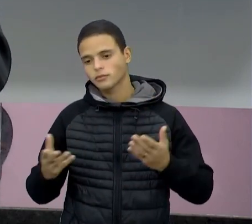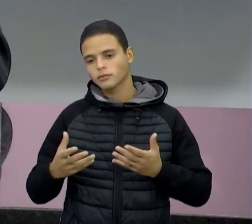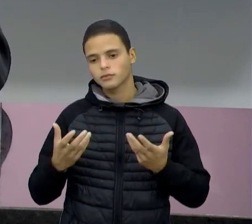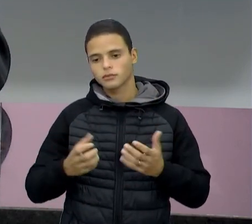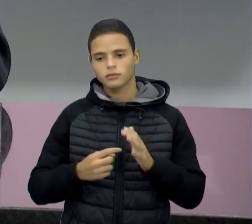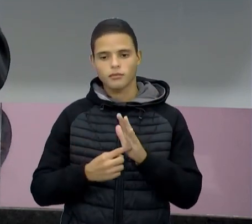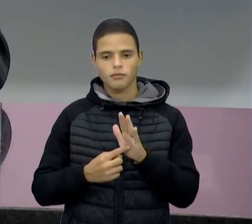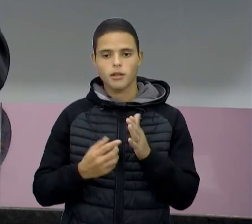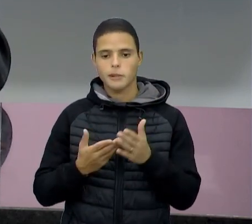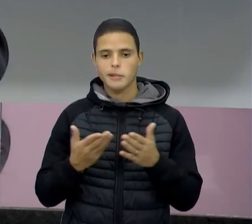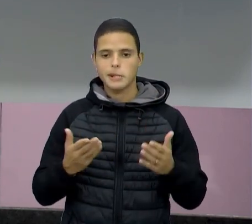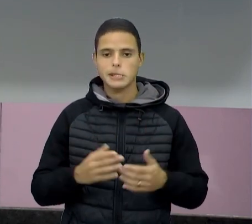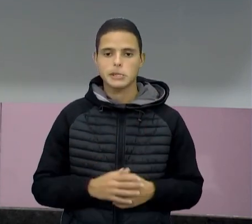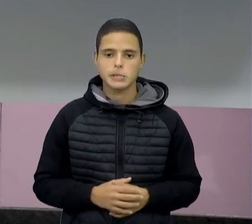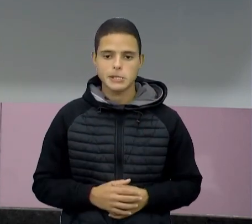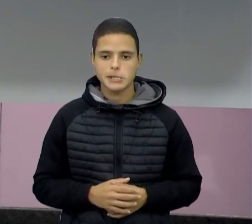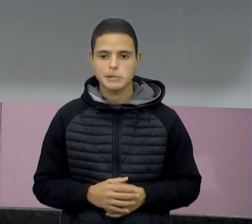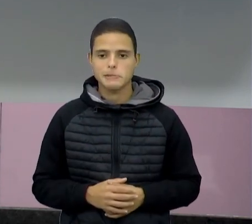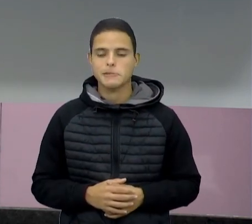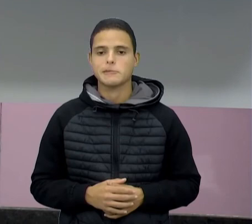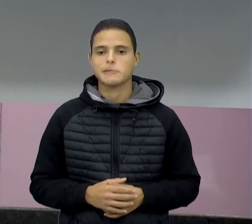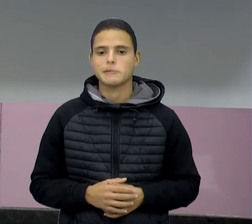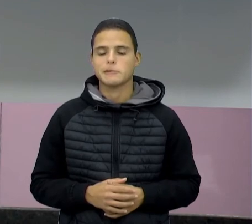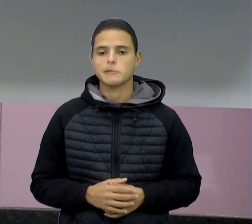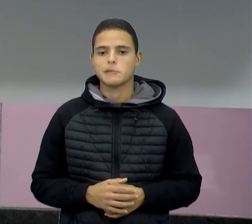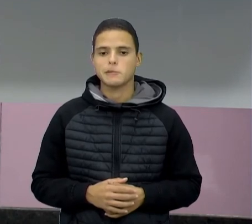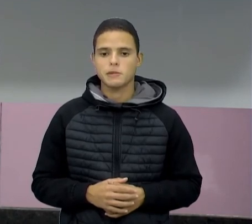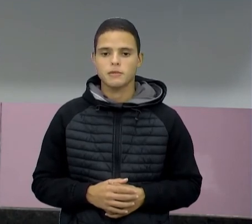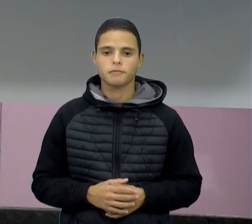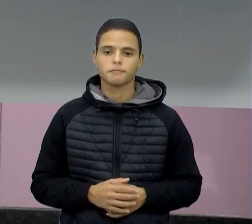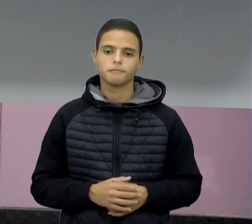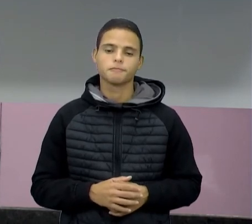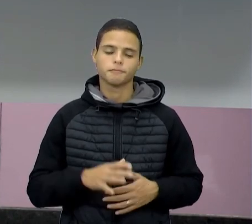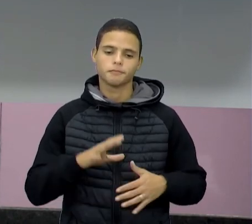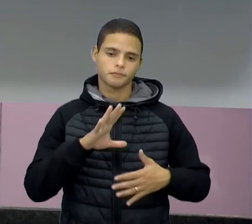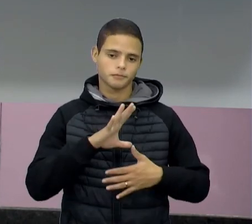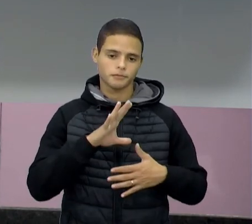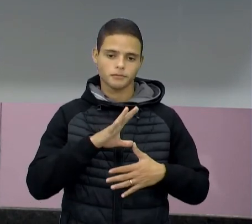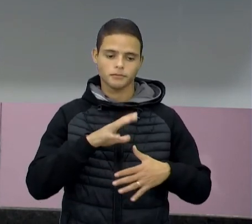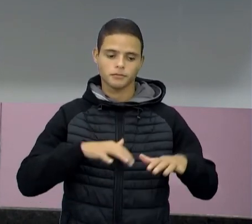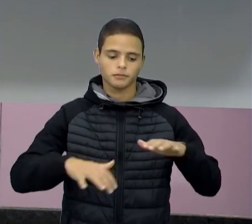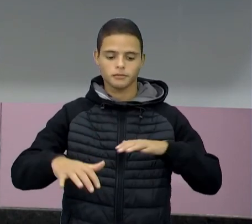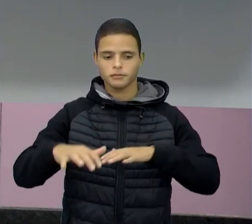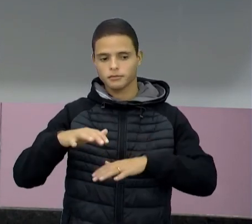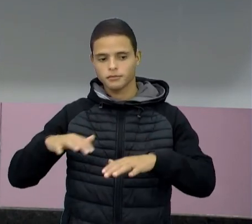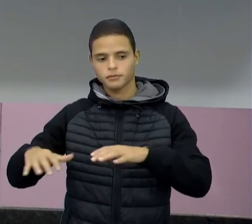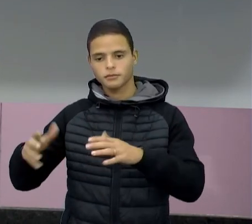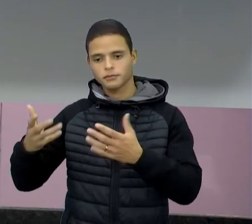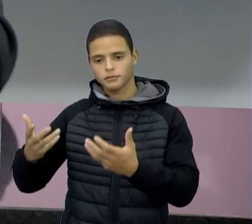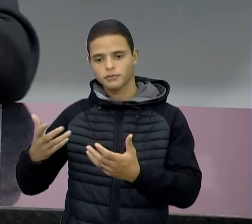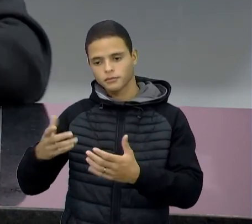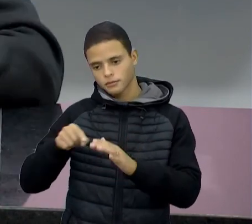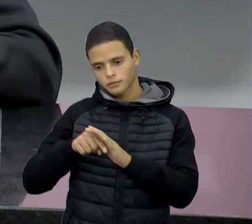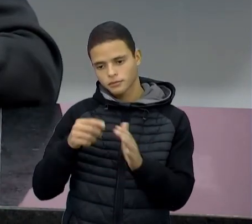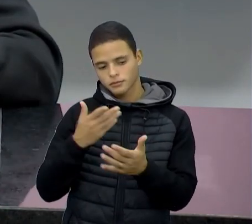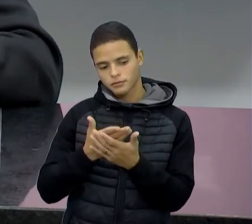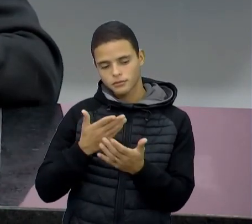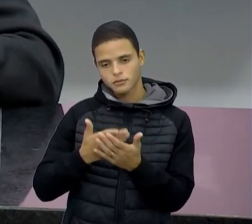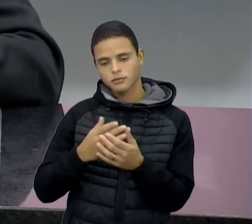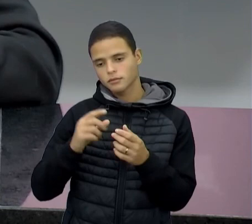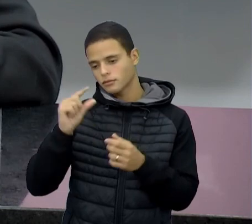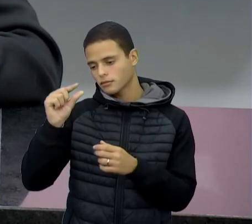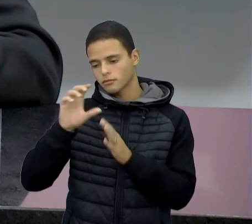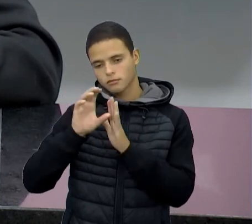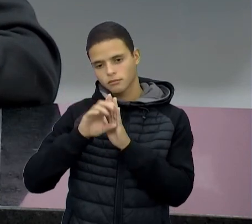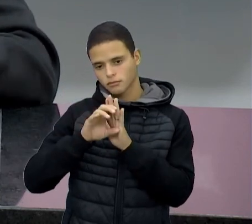para vocês só o espaço, né, o território que eu decidi estudar e um pouquinho do seu